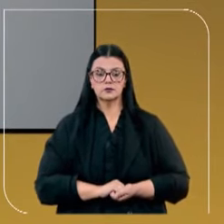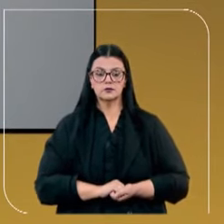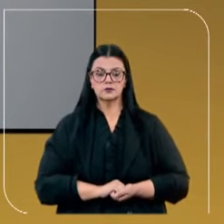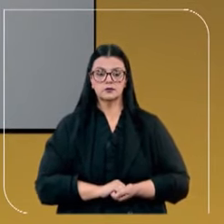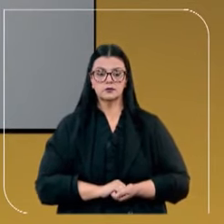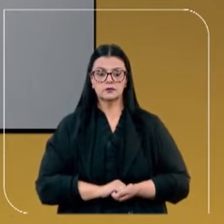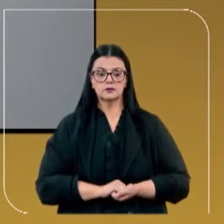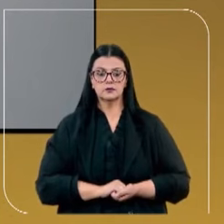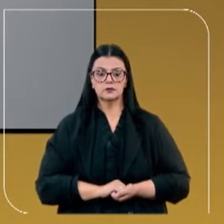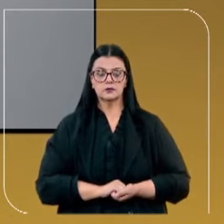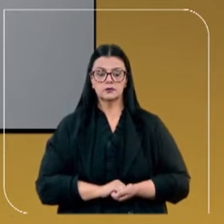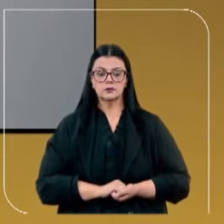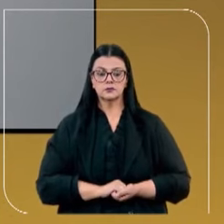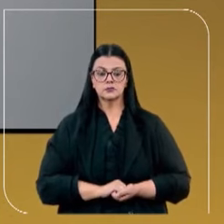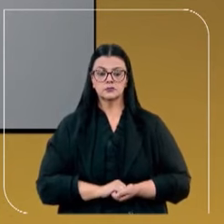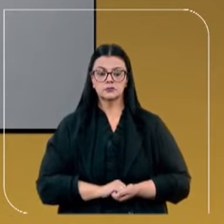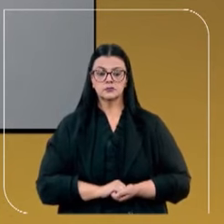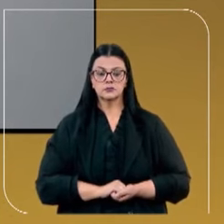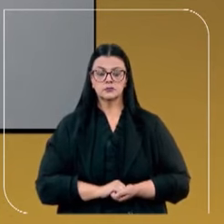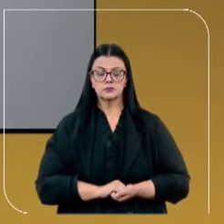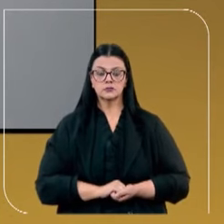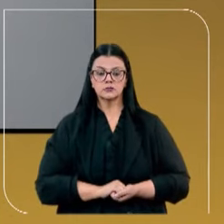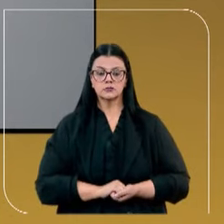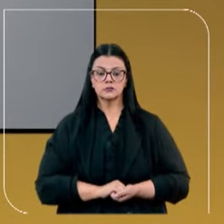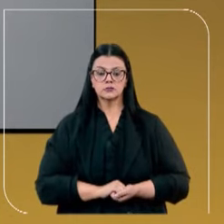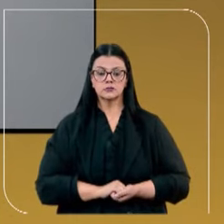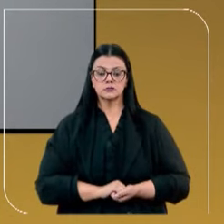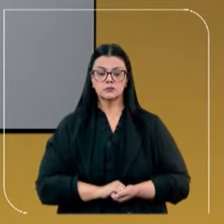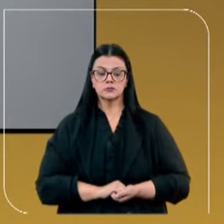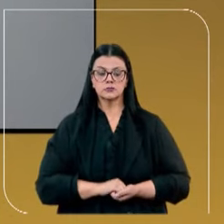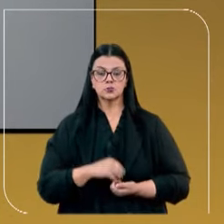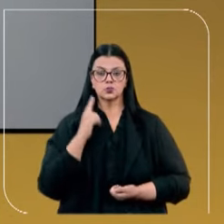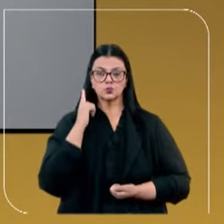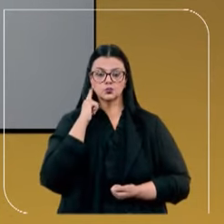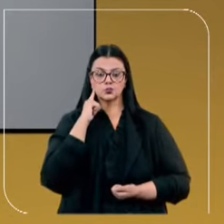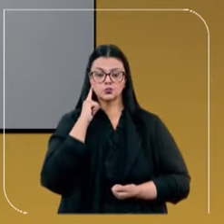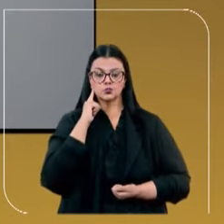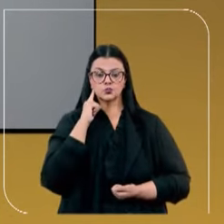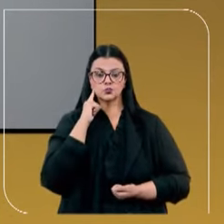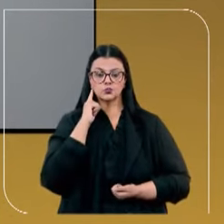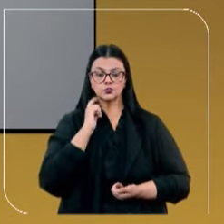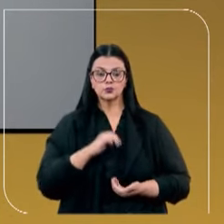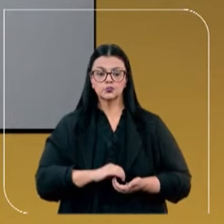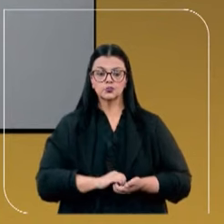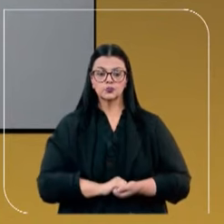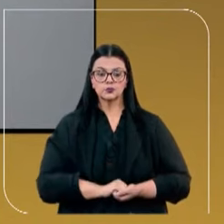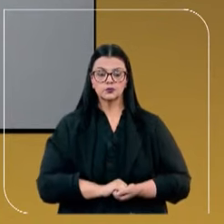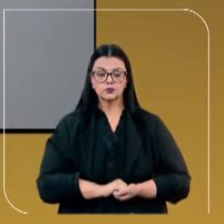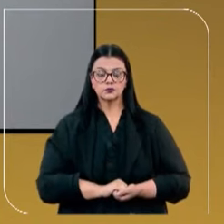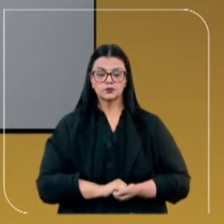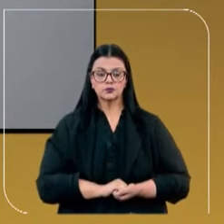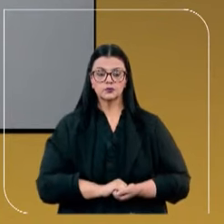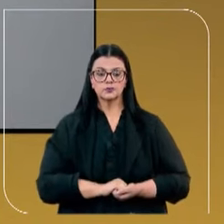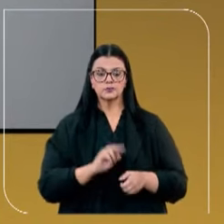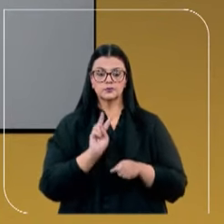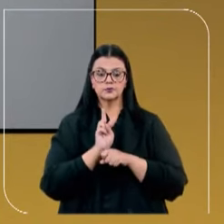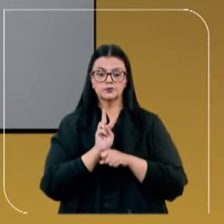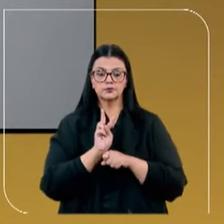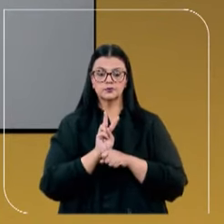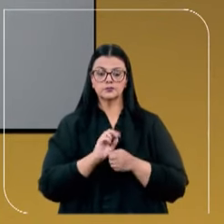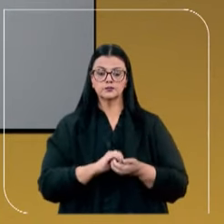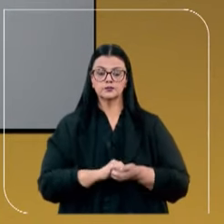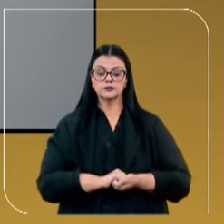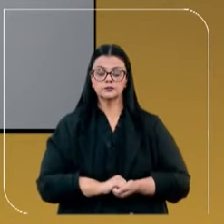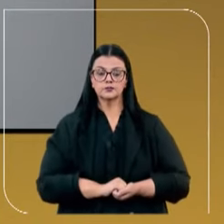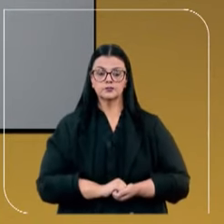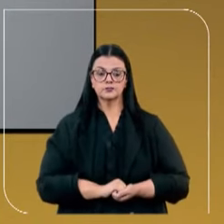só de qualidade, mas de integridade e de transparência. E esse ponto é fundamental aqui ser realçado